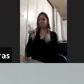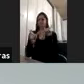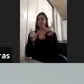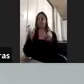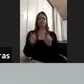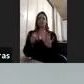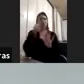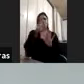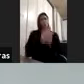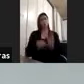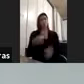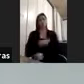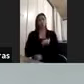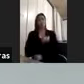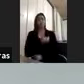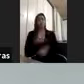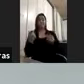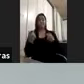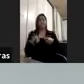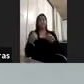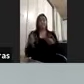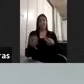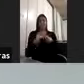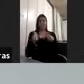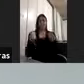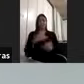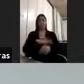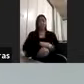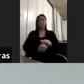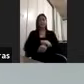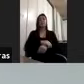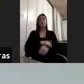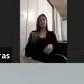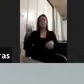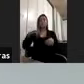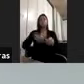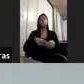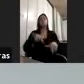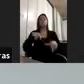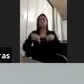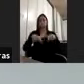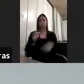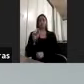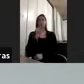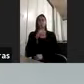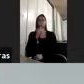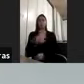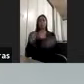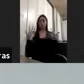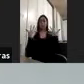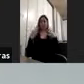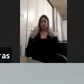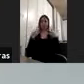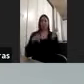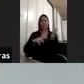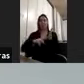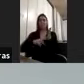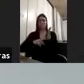dos seus empregos, das suas famílias. E está muito certo, sindicatos metalúrgicos da Grande Curitiba. Vocês têm meu integral